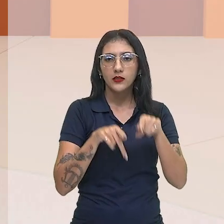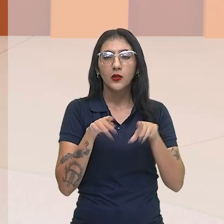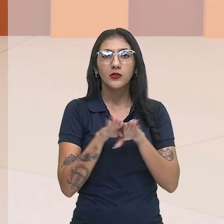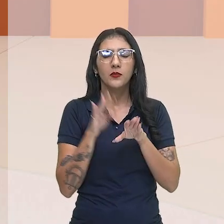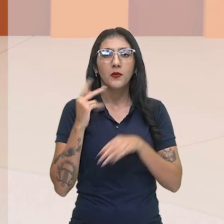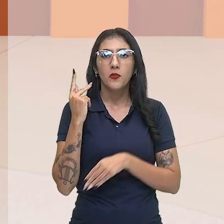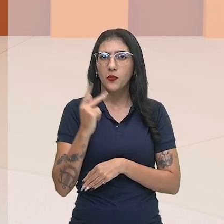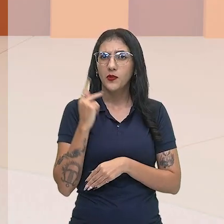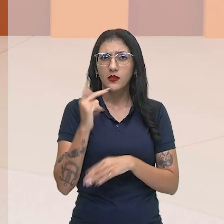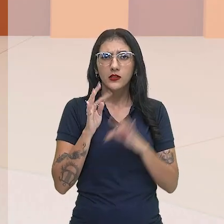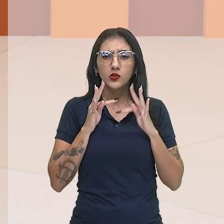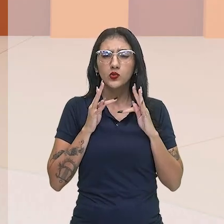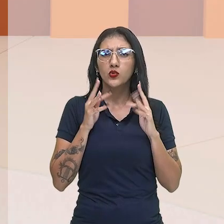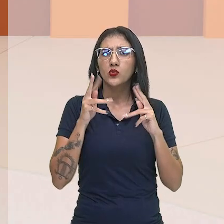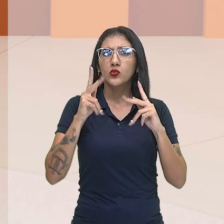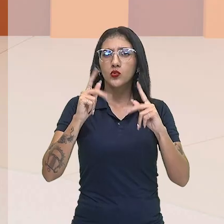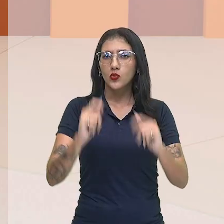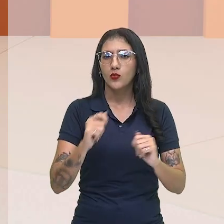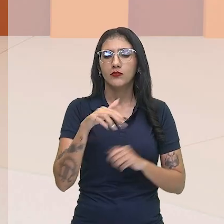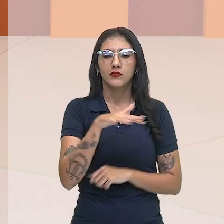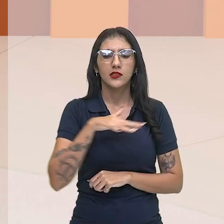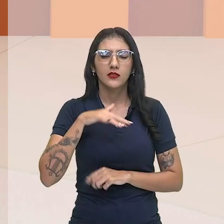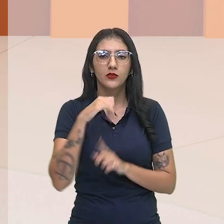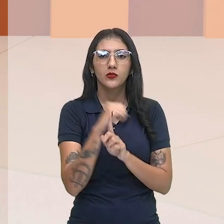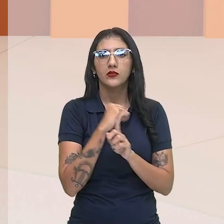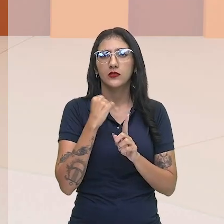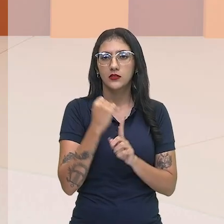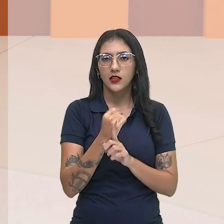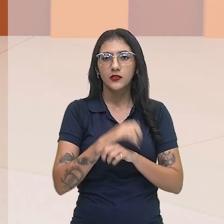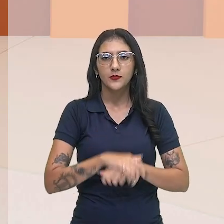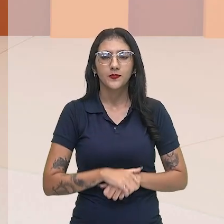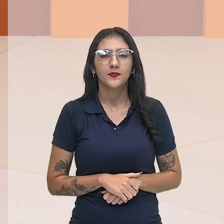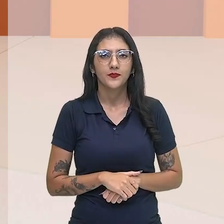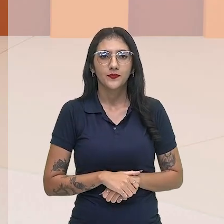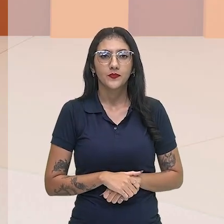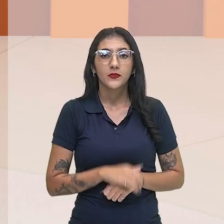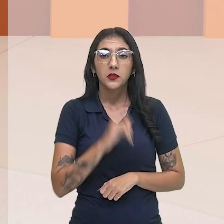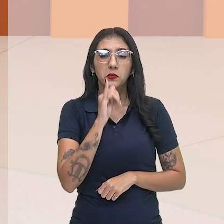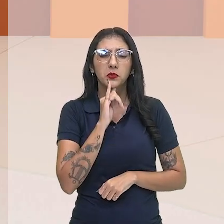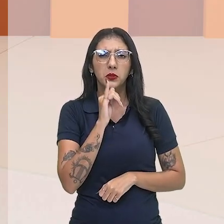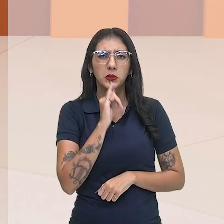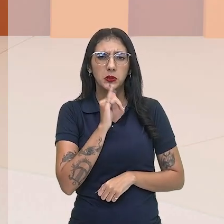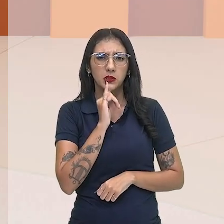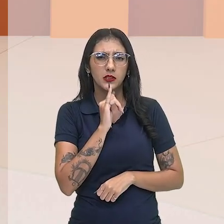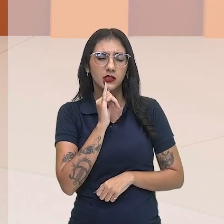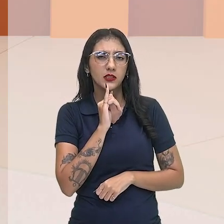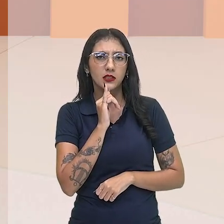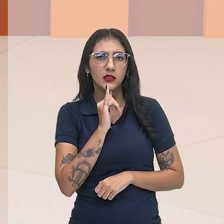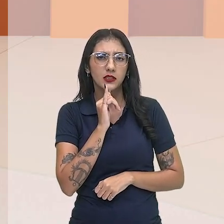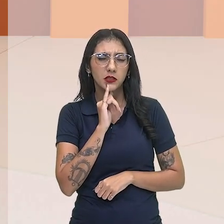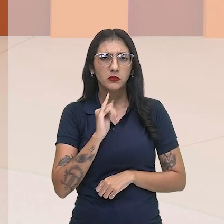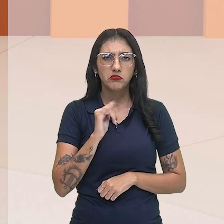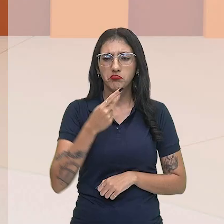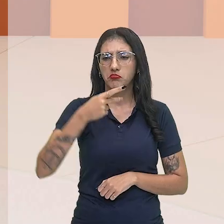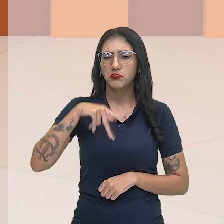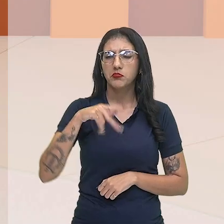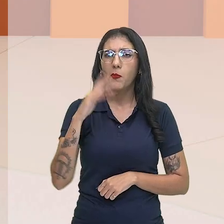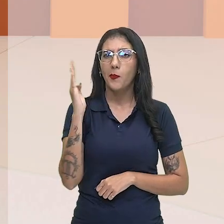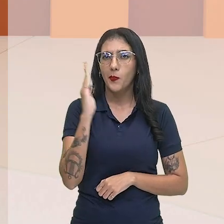os cidadãos daquela sociedade. Como, por exemplo, já dissemos, o caso do